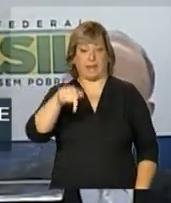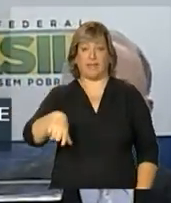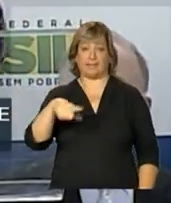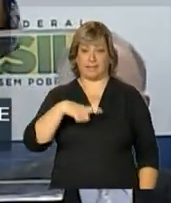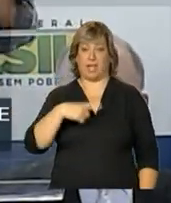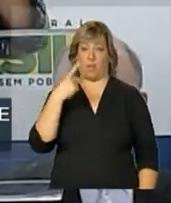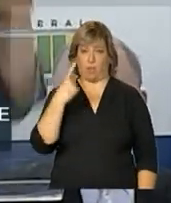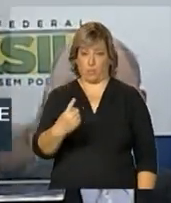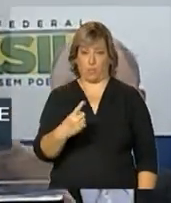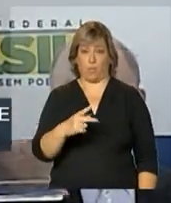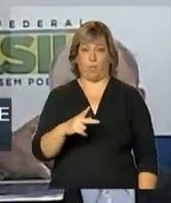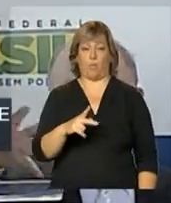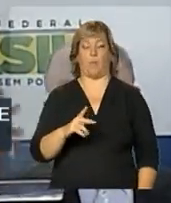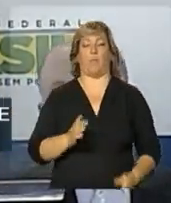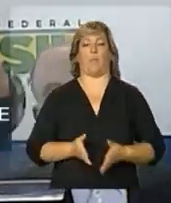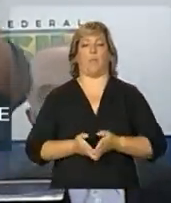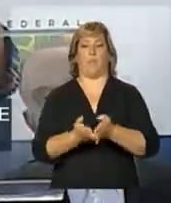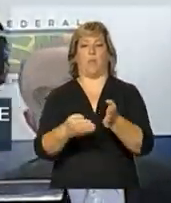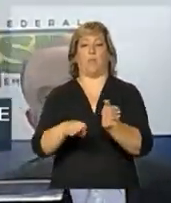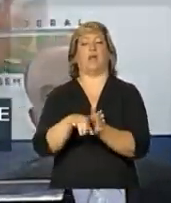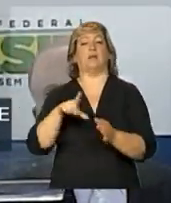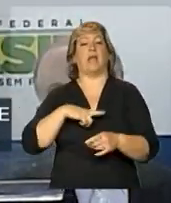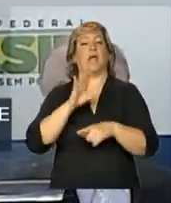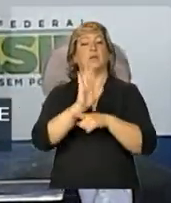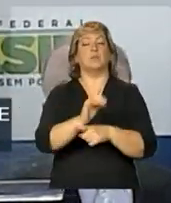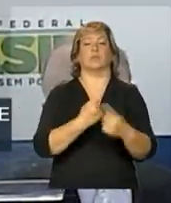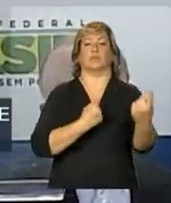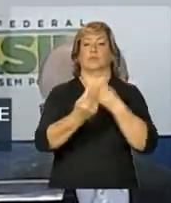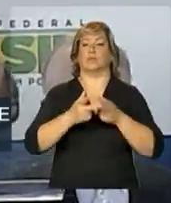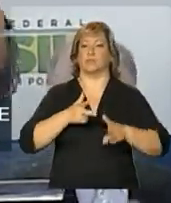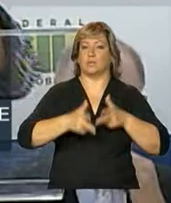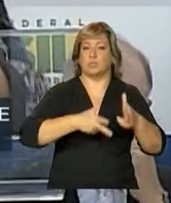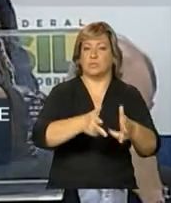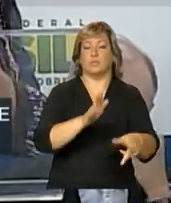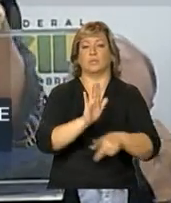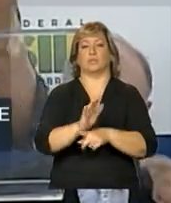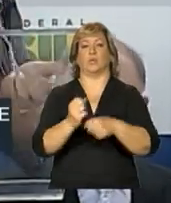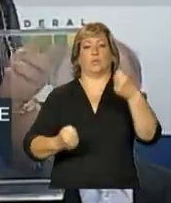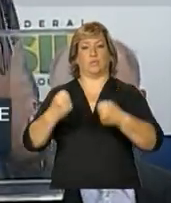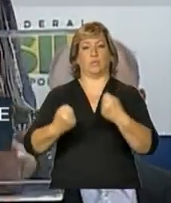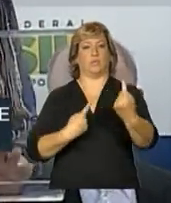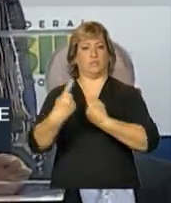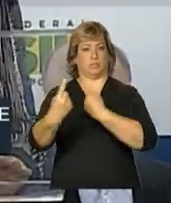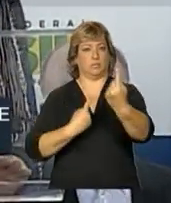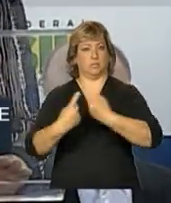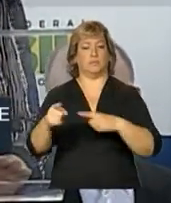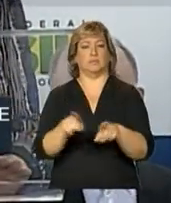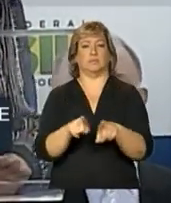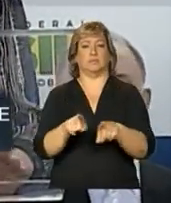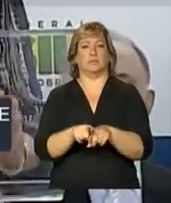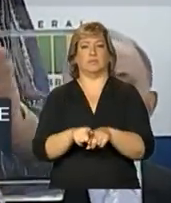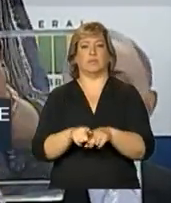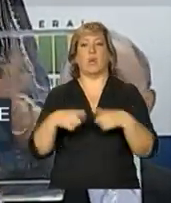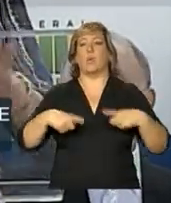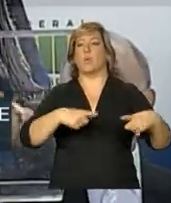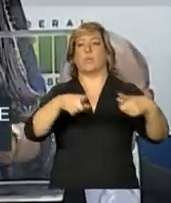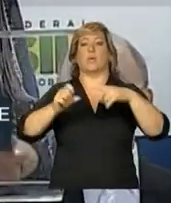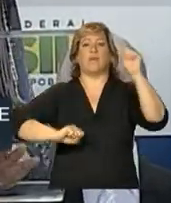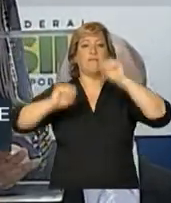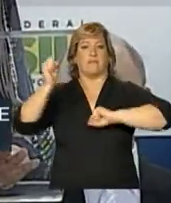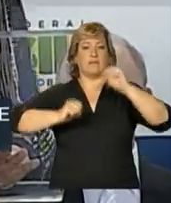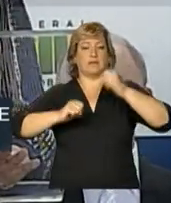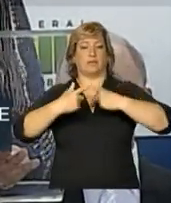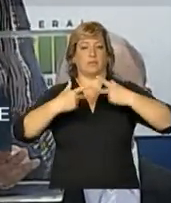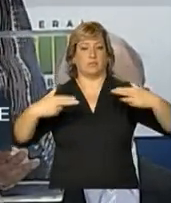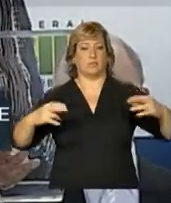aqui viabiliza ferrovias viabiliza rodovias viabiliza a localização de indústrias porque